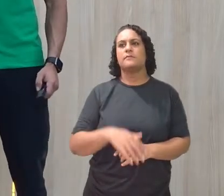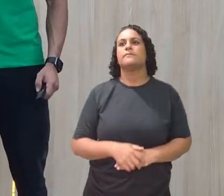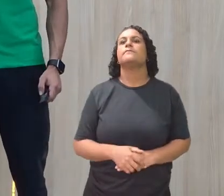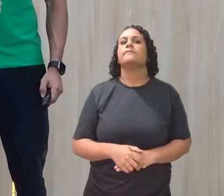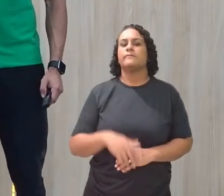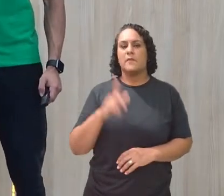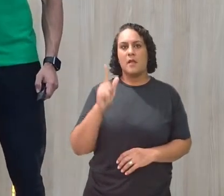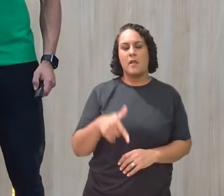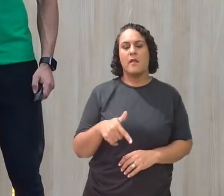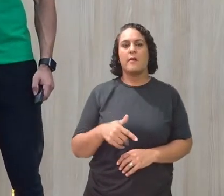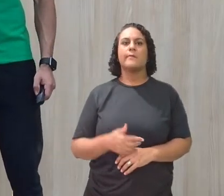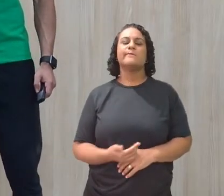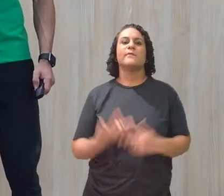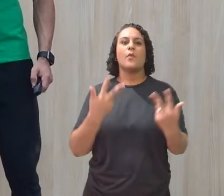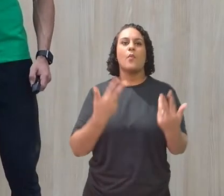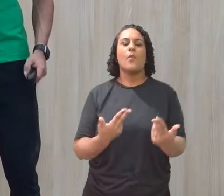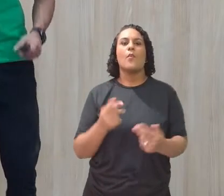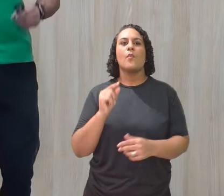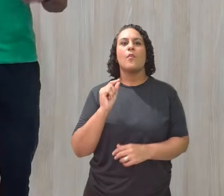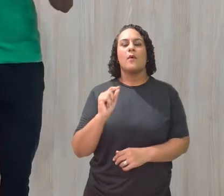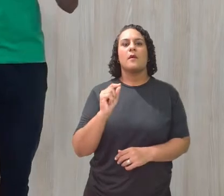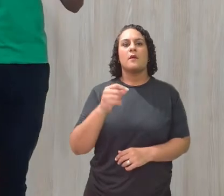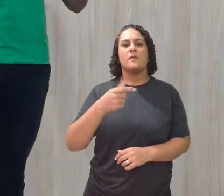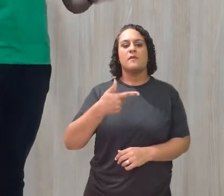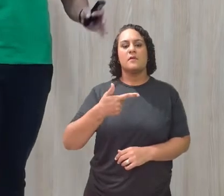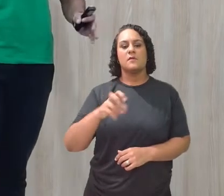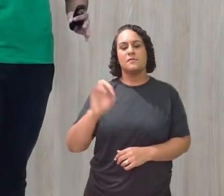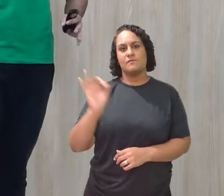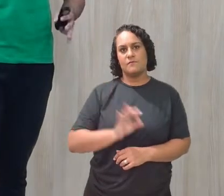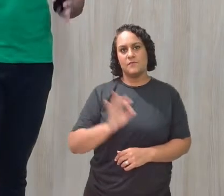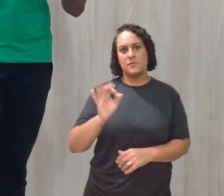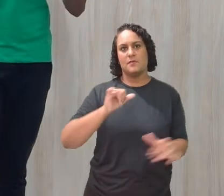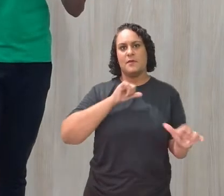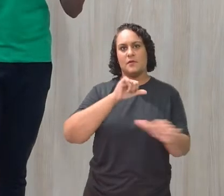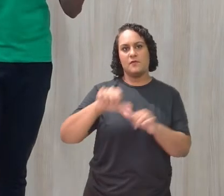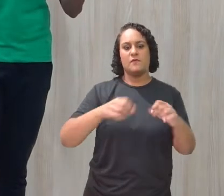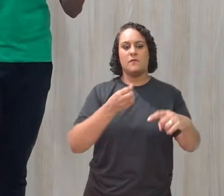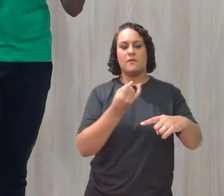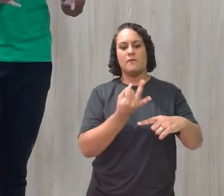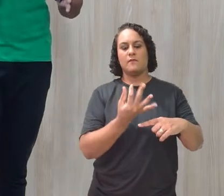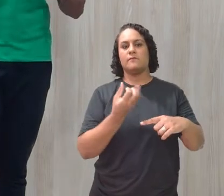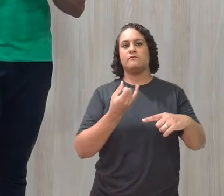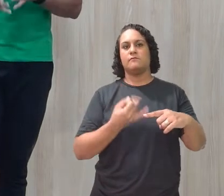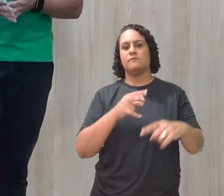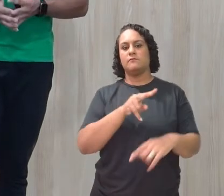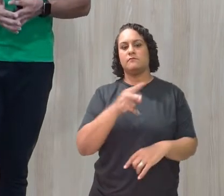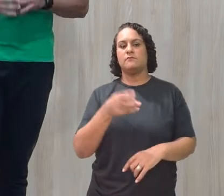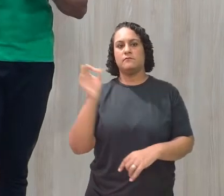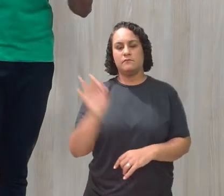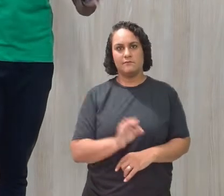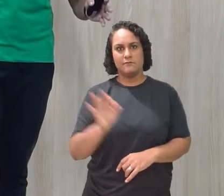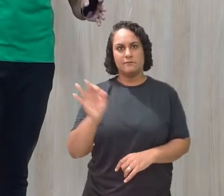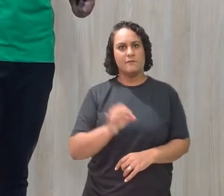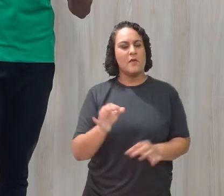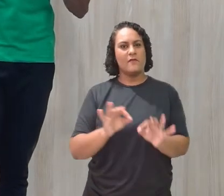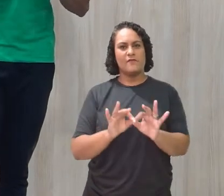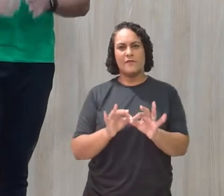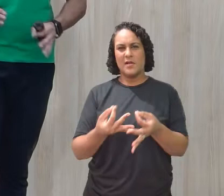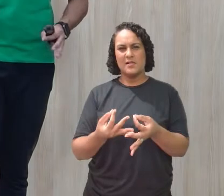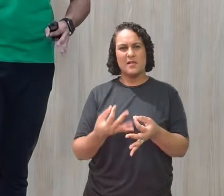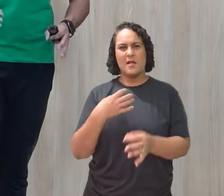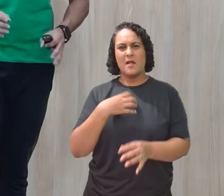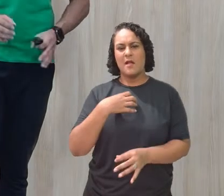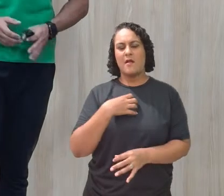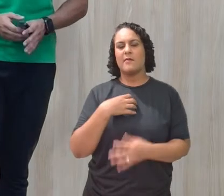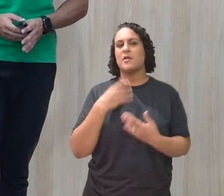a 25%, certo? Então, a gente transforma aí uma fração em uma porcentagem de uma forma bem simples,